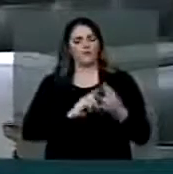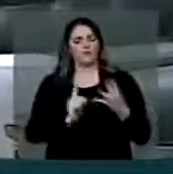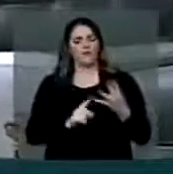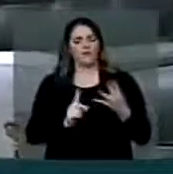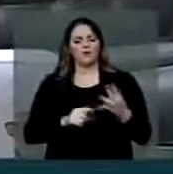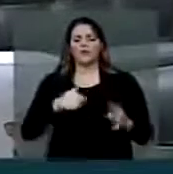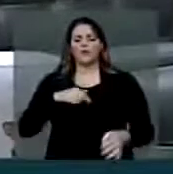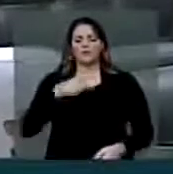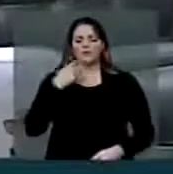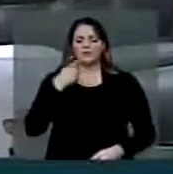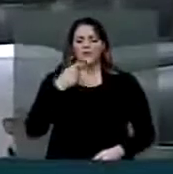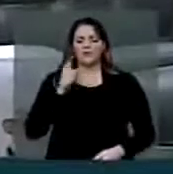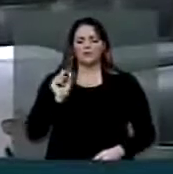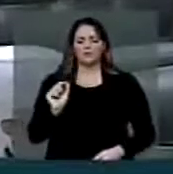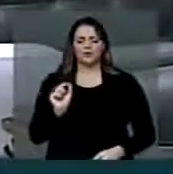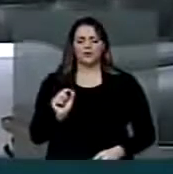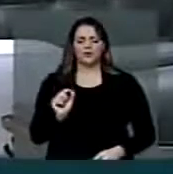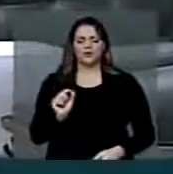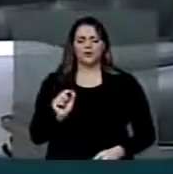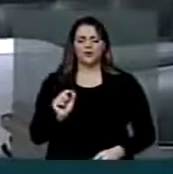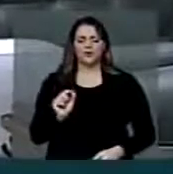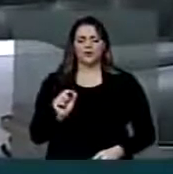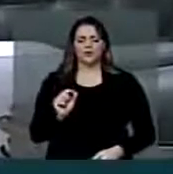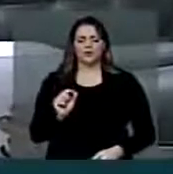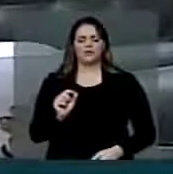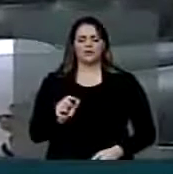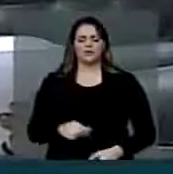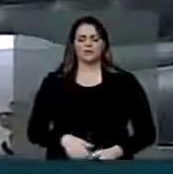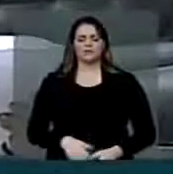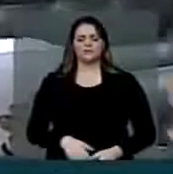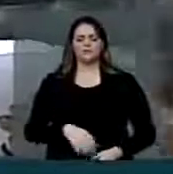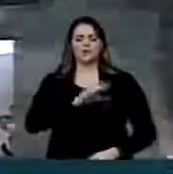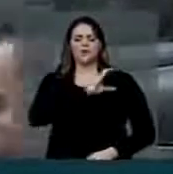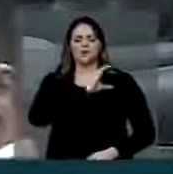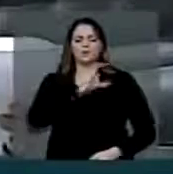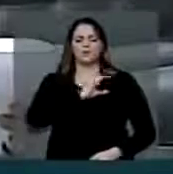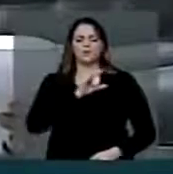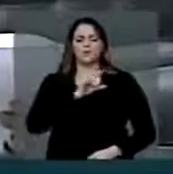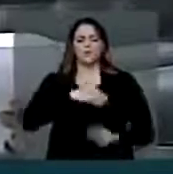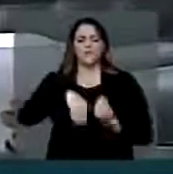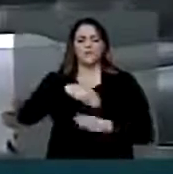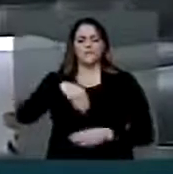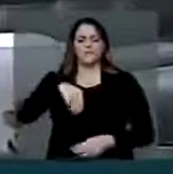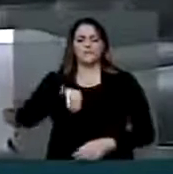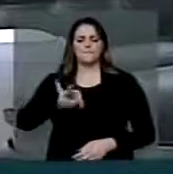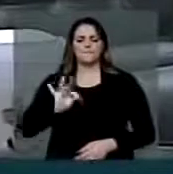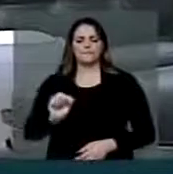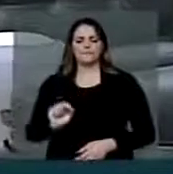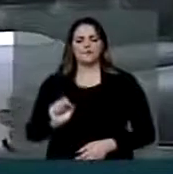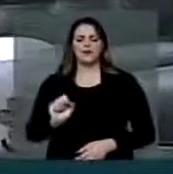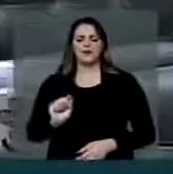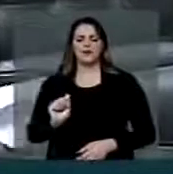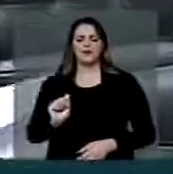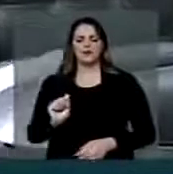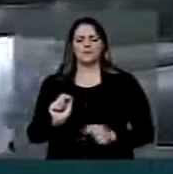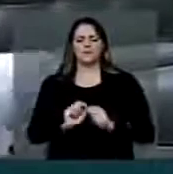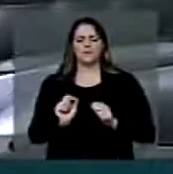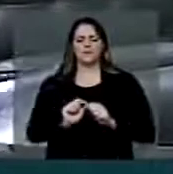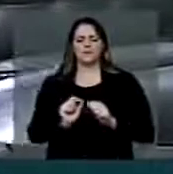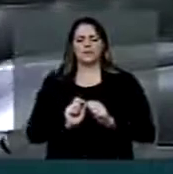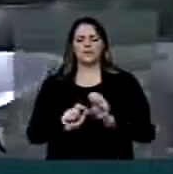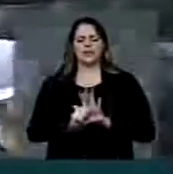Refiro-me especificamente a, abre aspas, comissão mista destinada a consolidar a